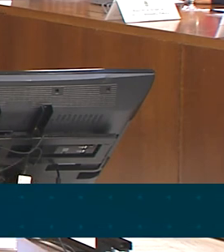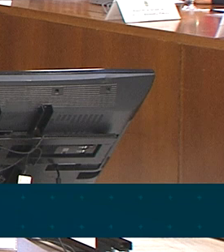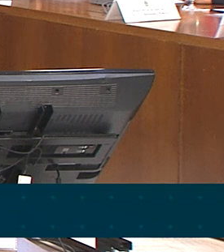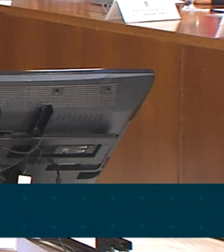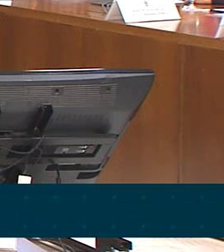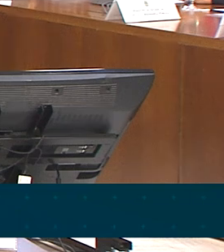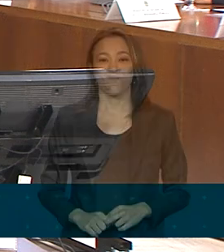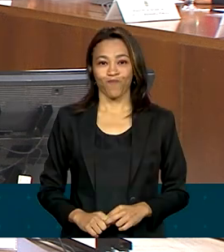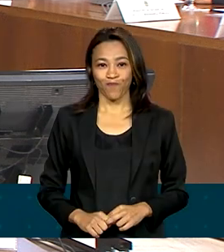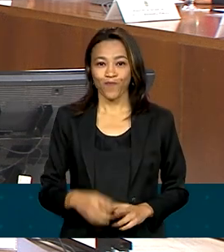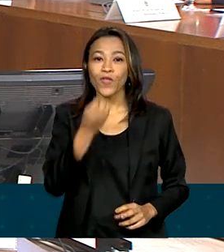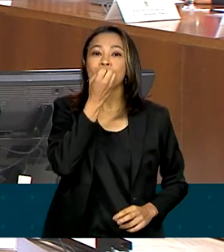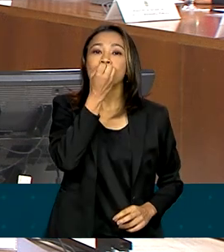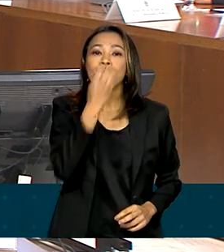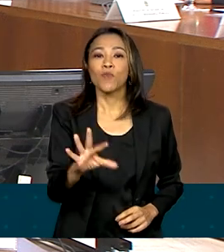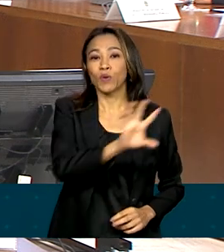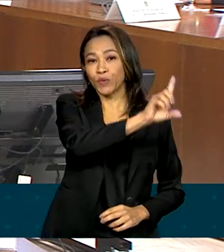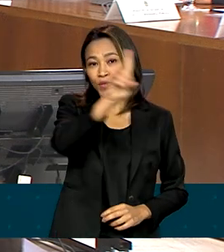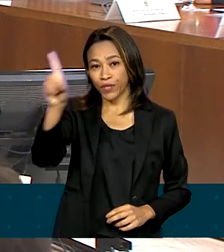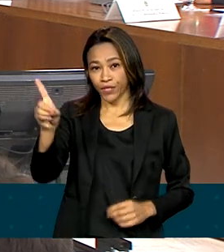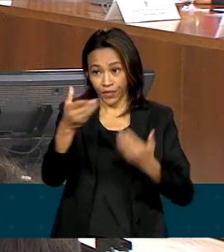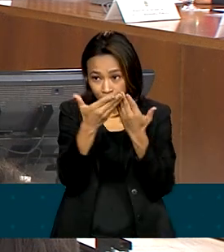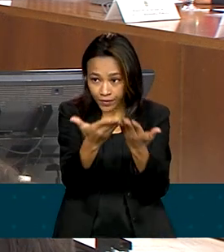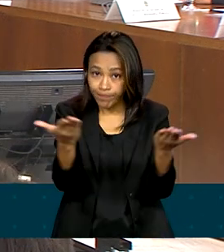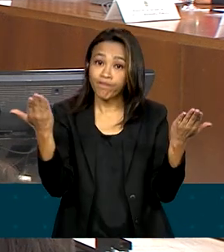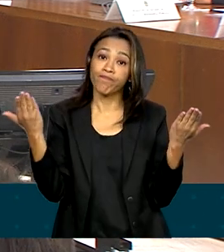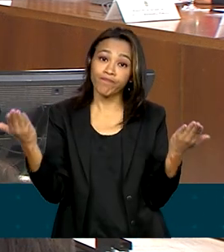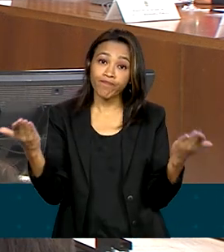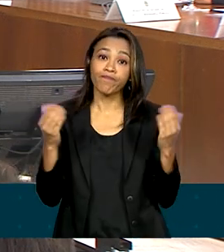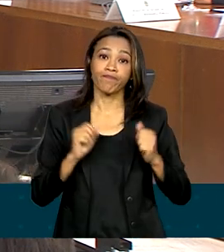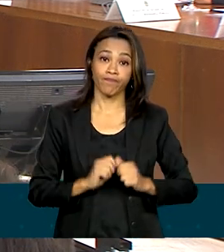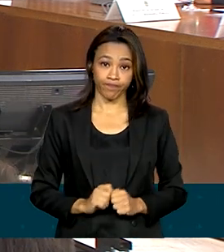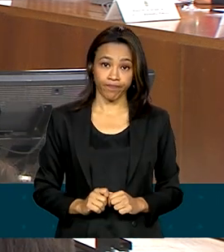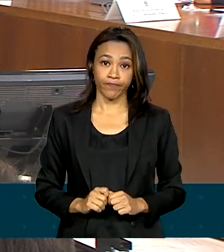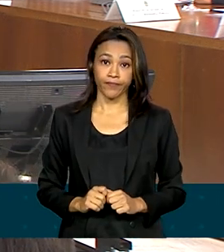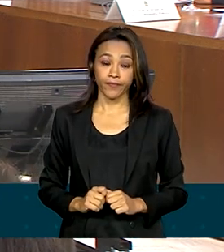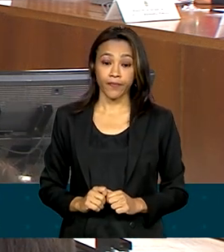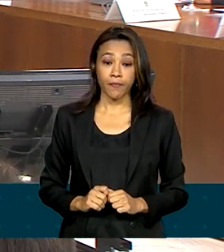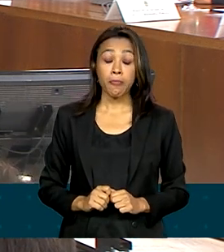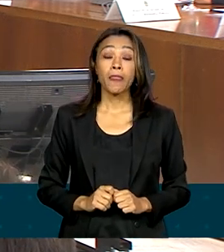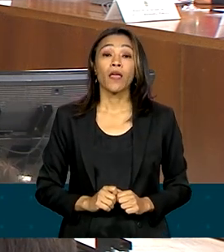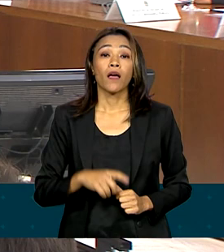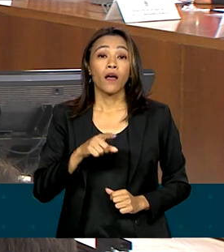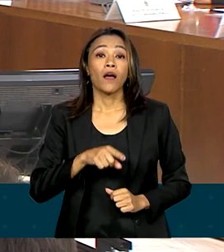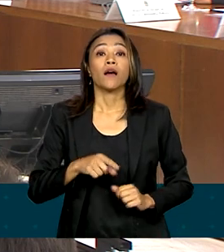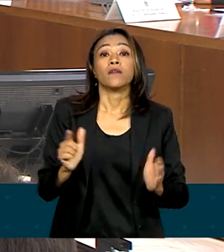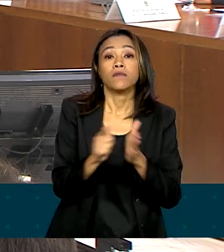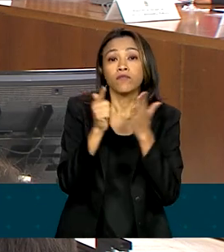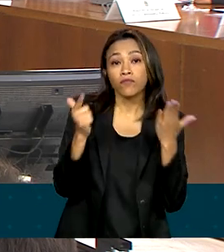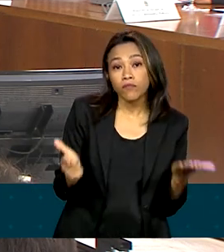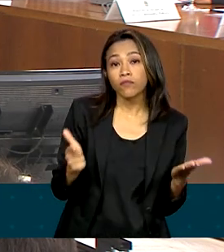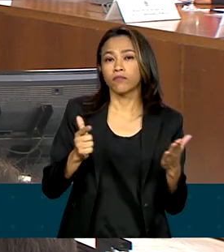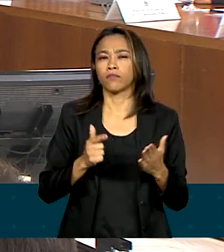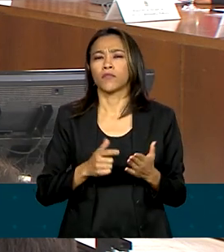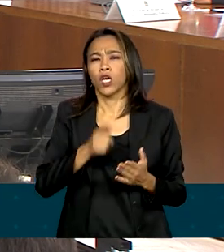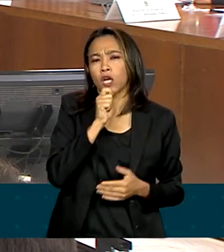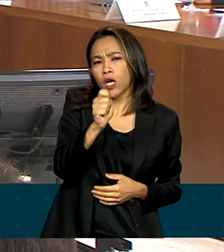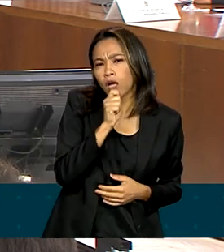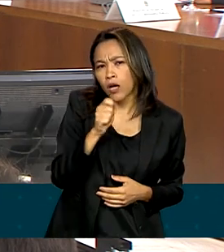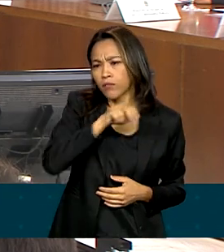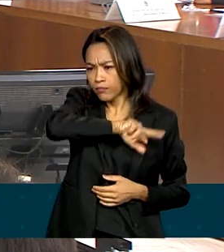Bom dia a todas, bom dia a todos. Enquanto a imprensa vai se posicionando, os